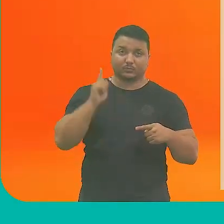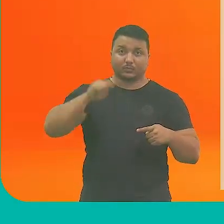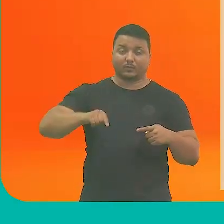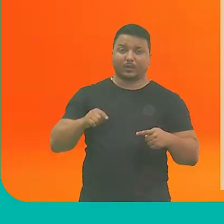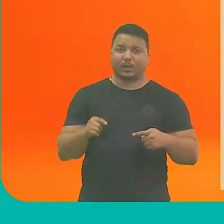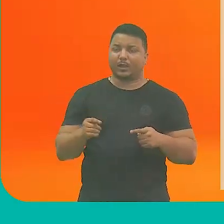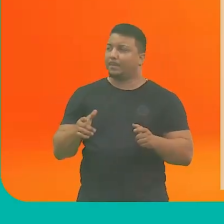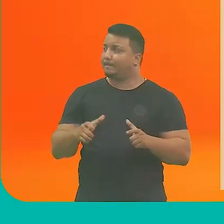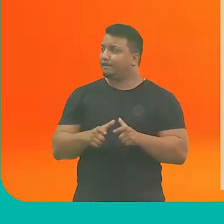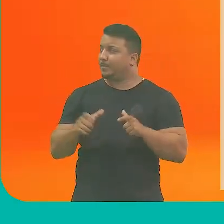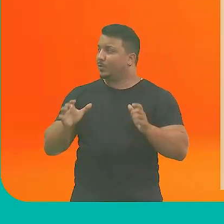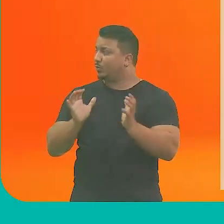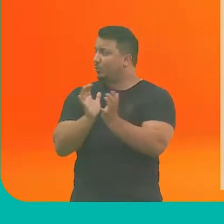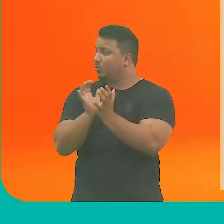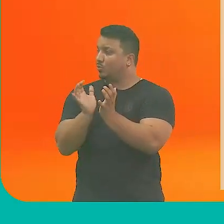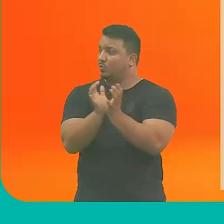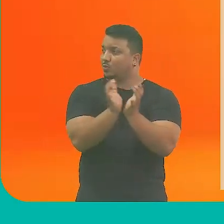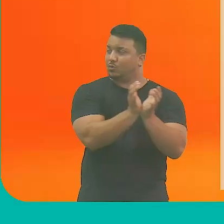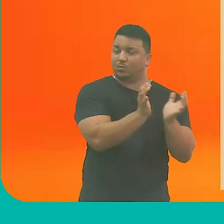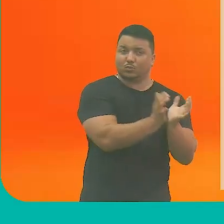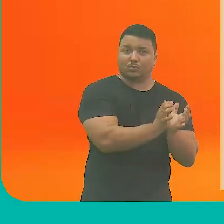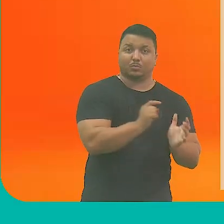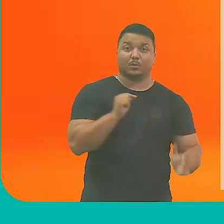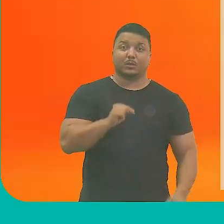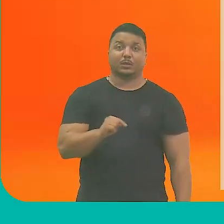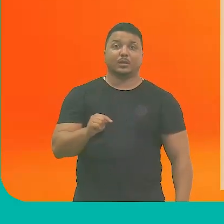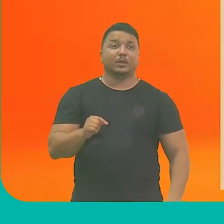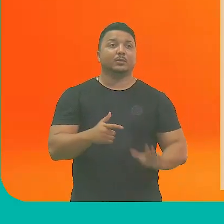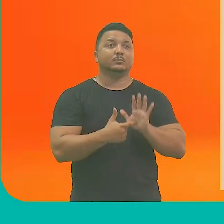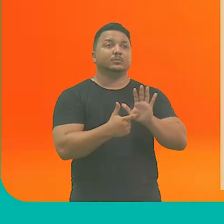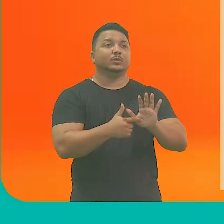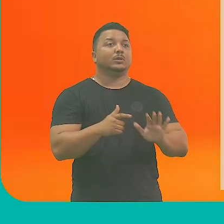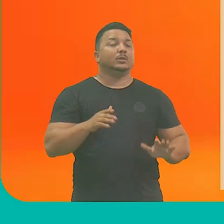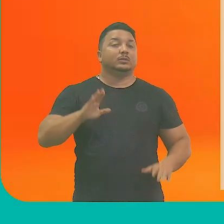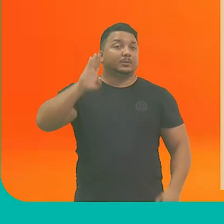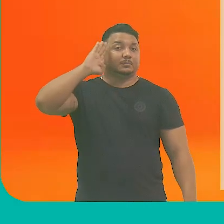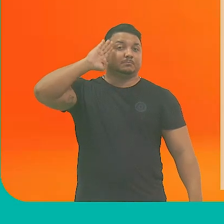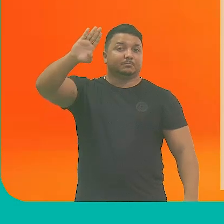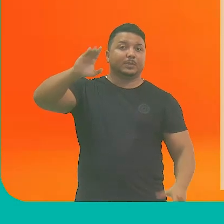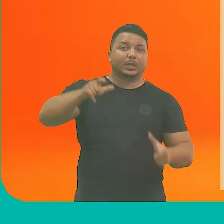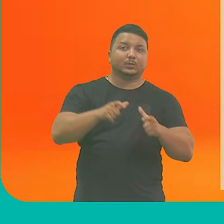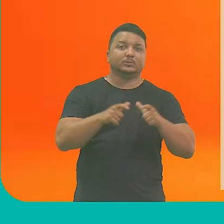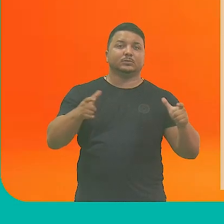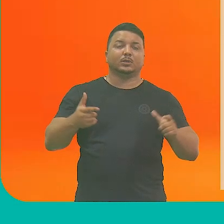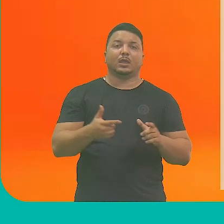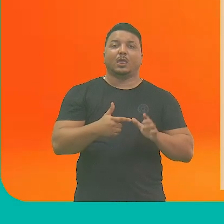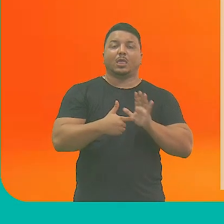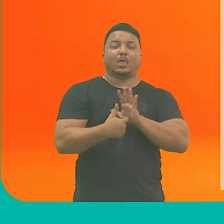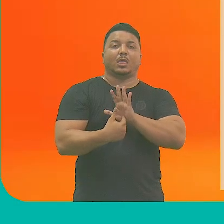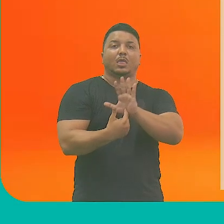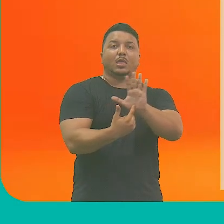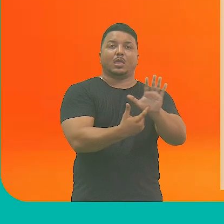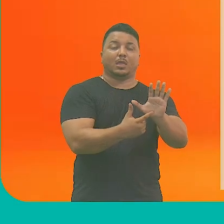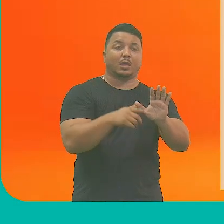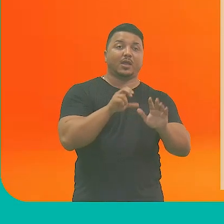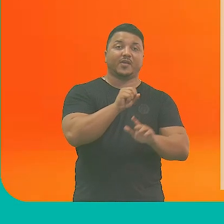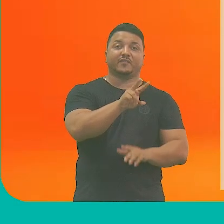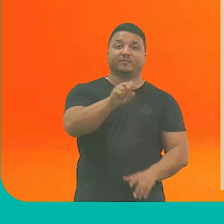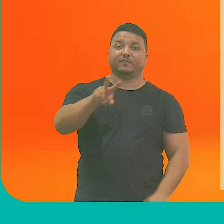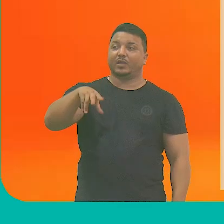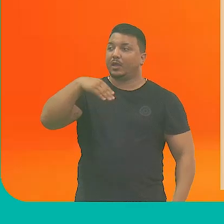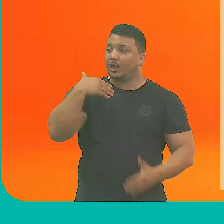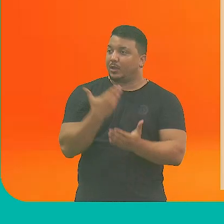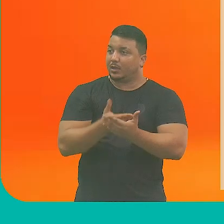as demais categorias, a que está mais exposta ao vírus